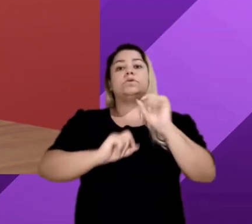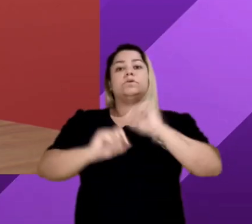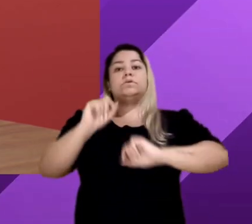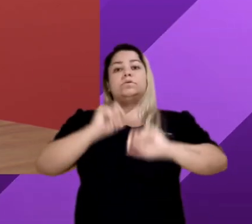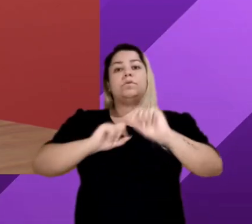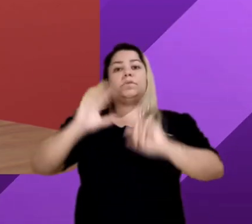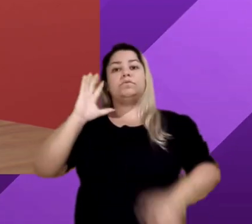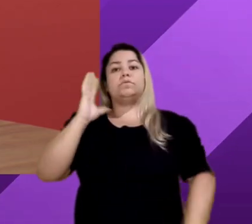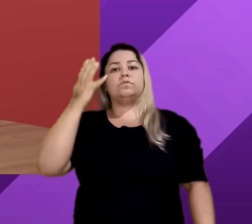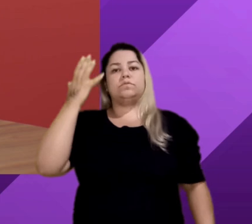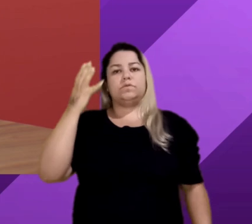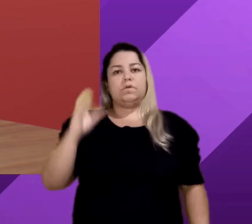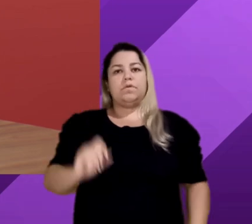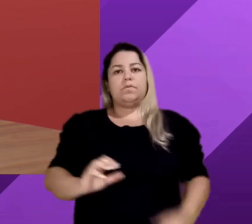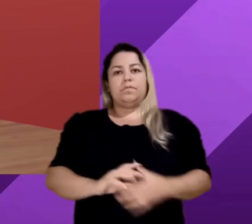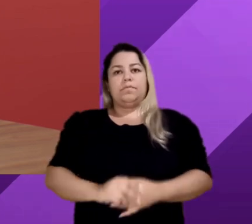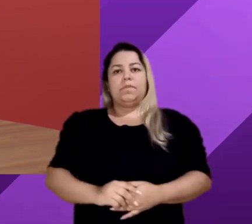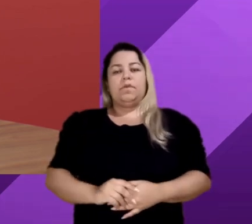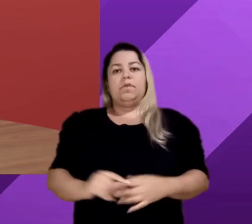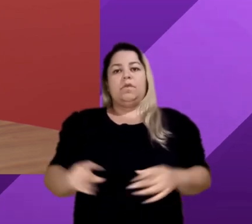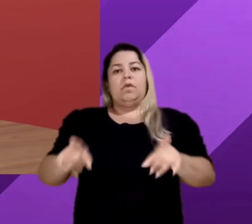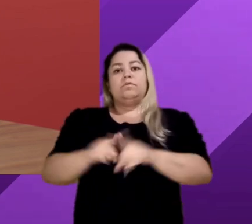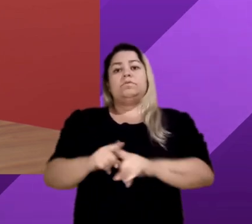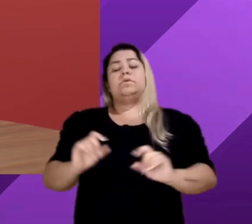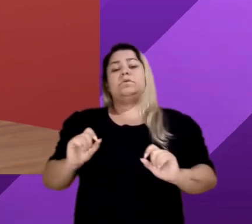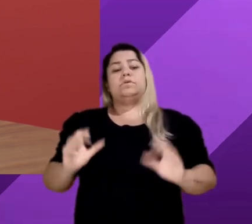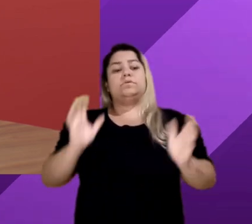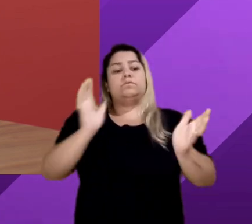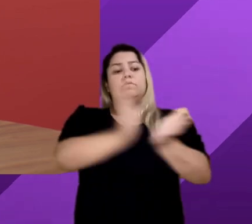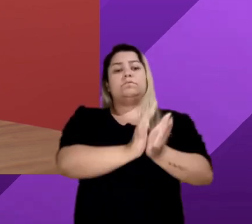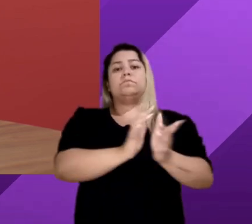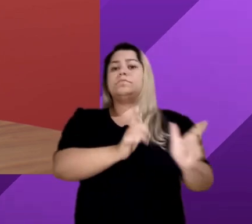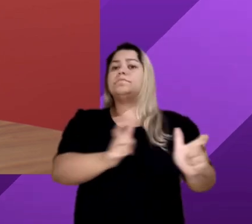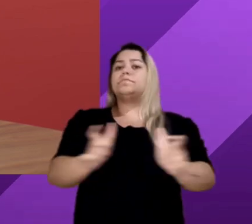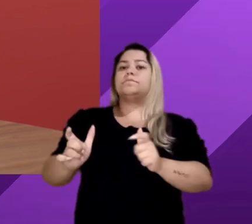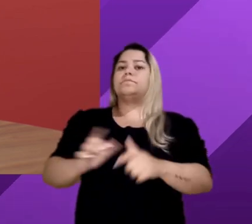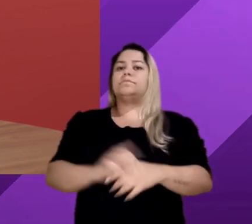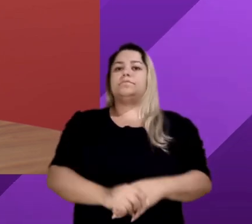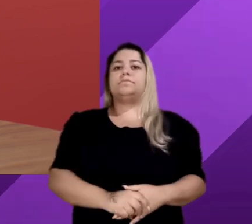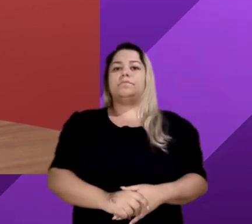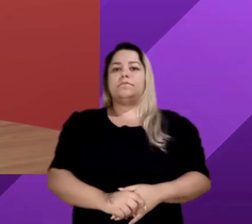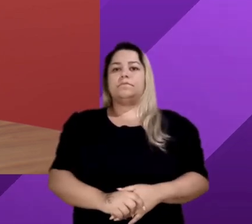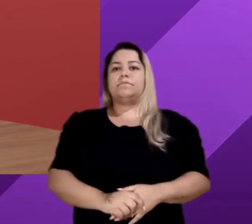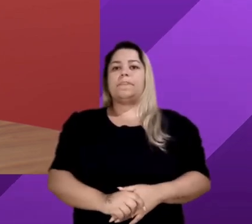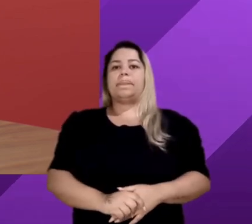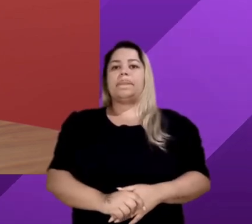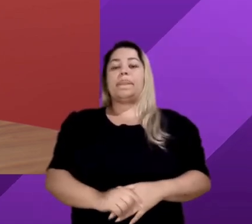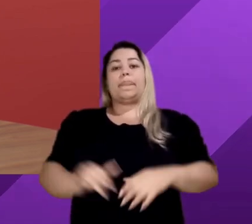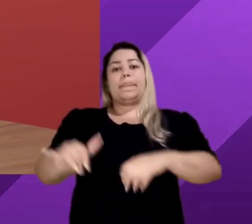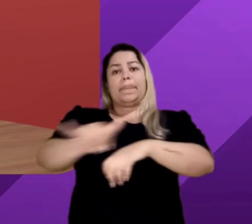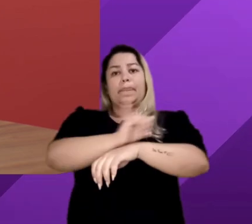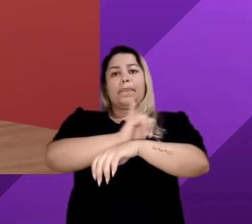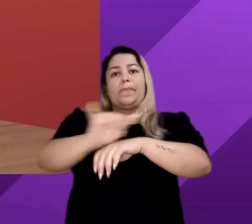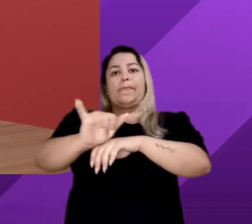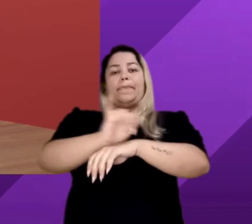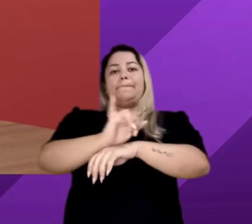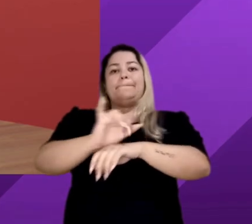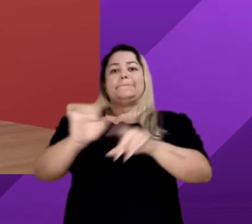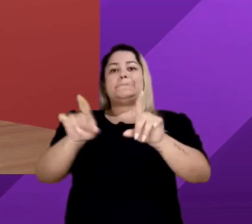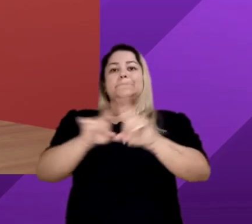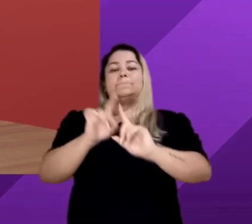solução para a demanda daquele órgão, daquele espaço. Então, assim, a estratégia maior que